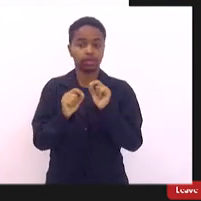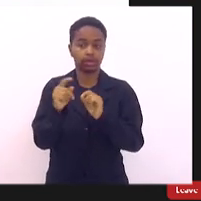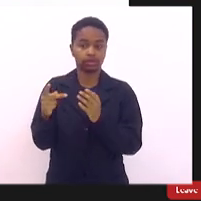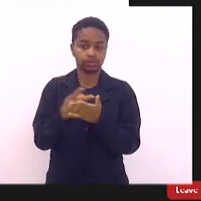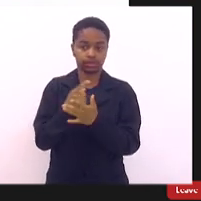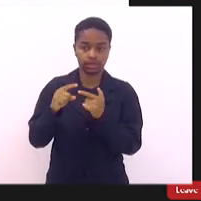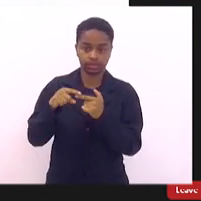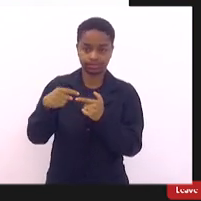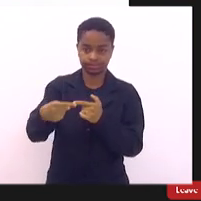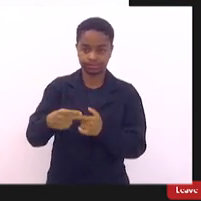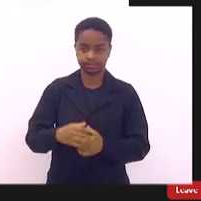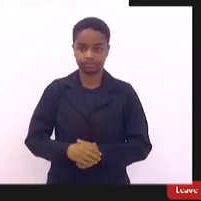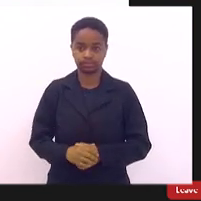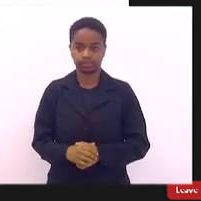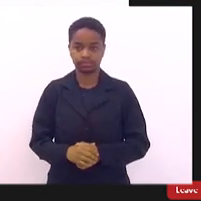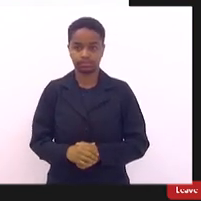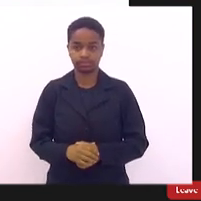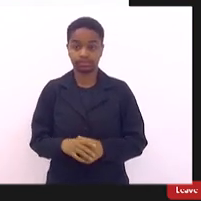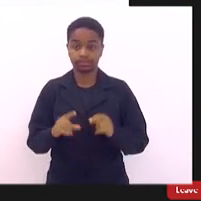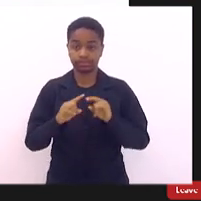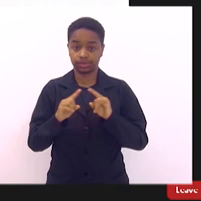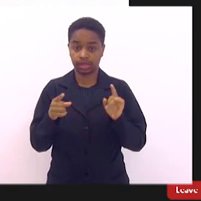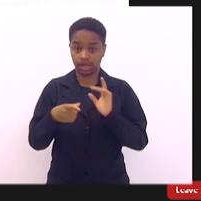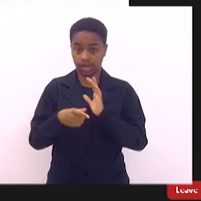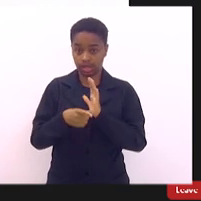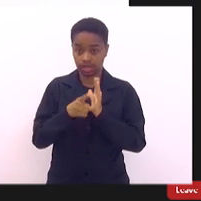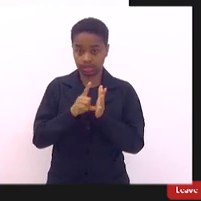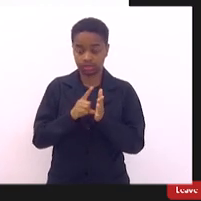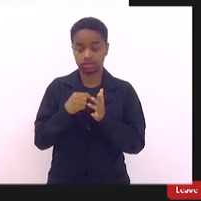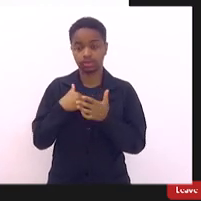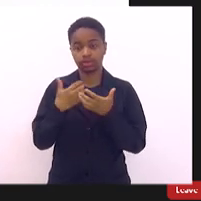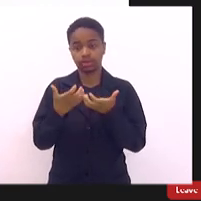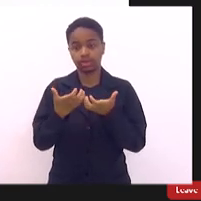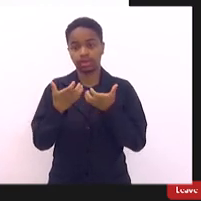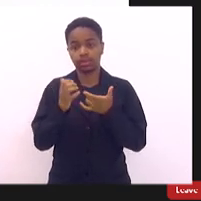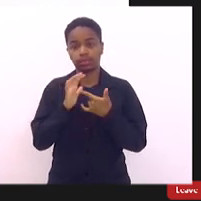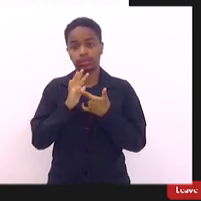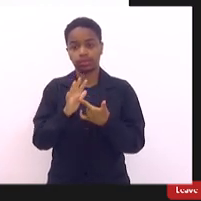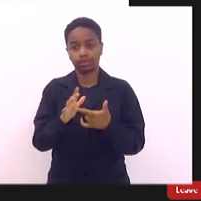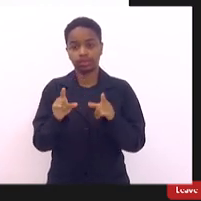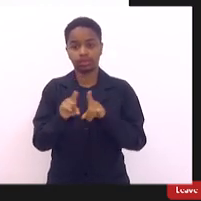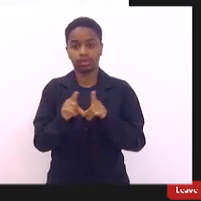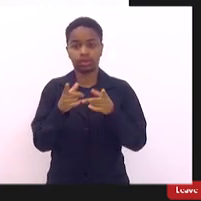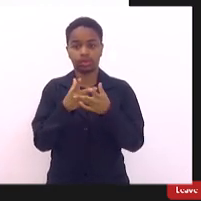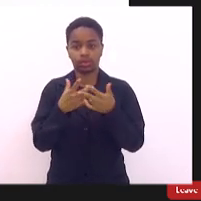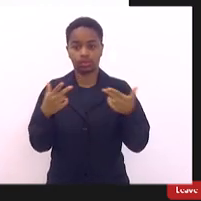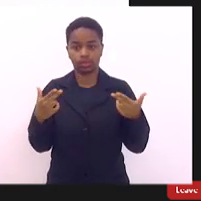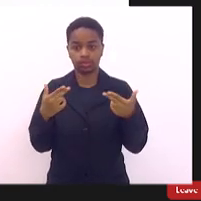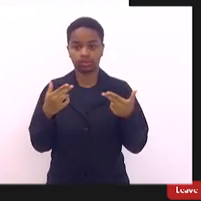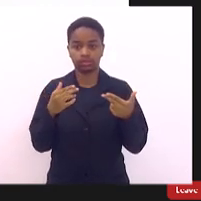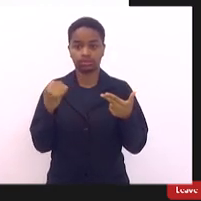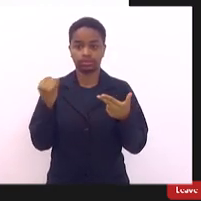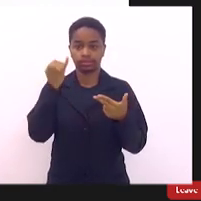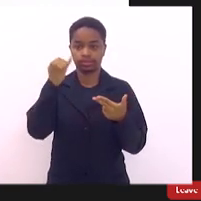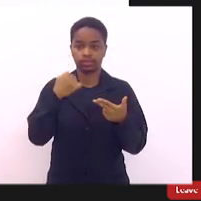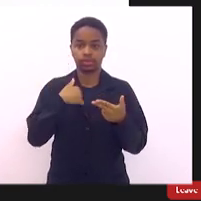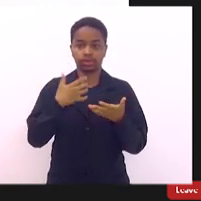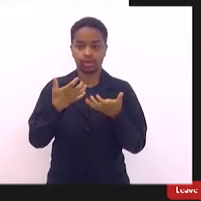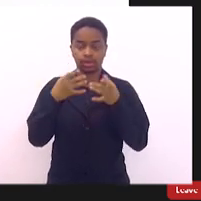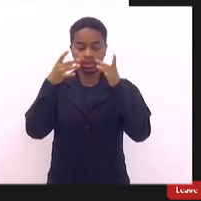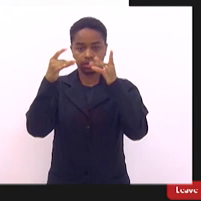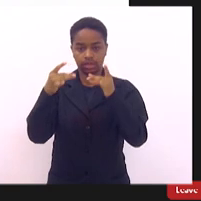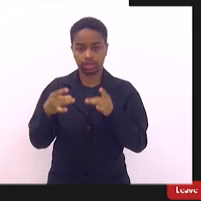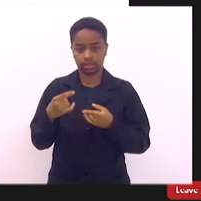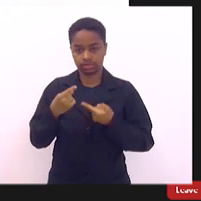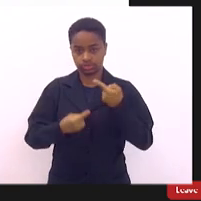pouquinho lá. Antes de chegar lá, eu queria passar para um outro ponto que eu ainda vou abordar também em mais detalhes,